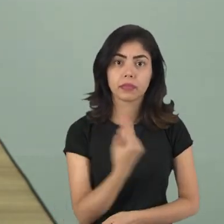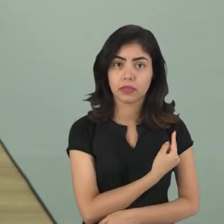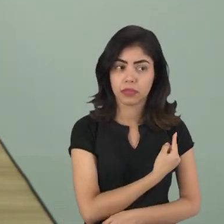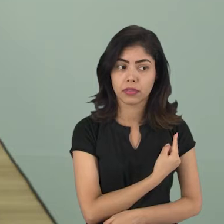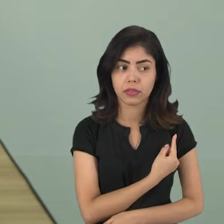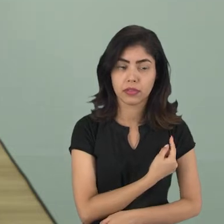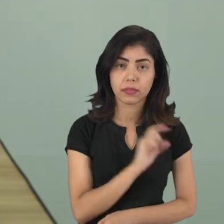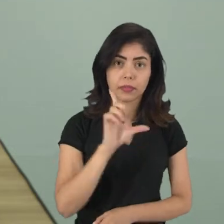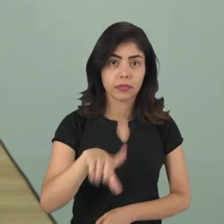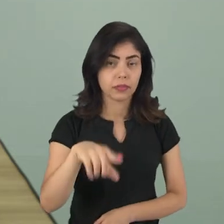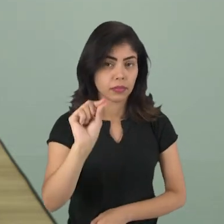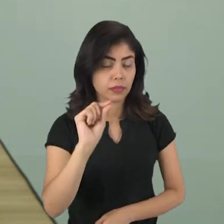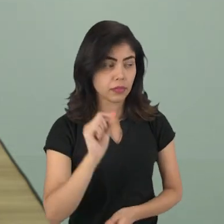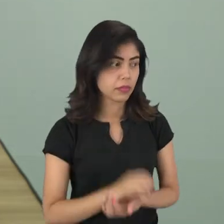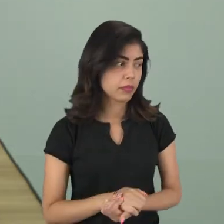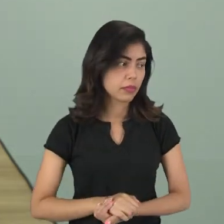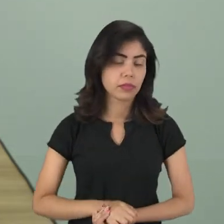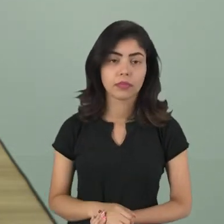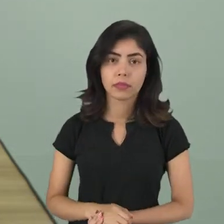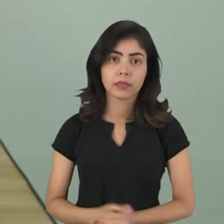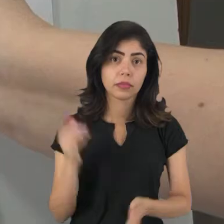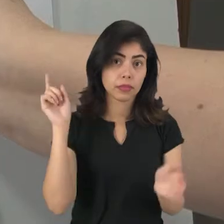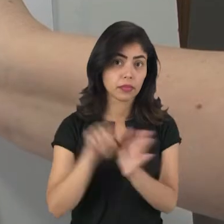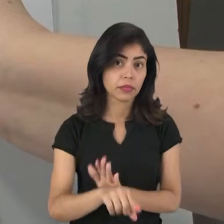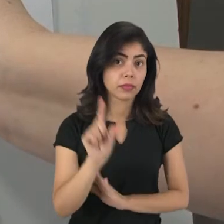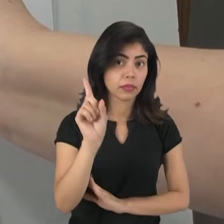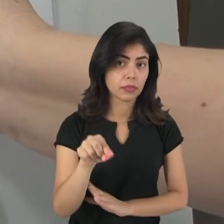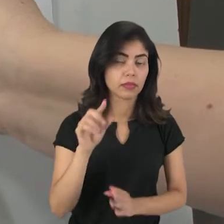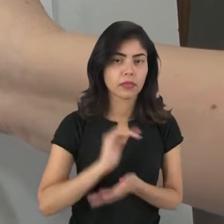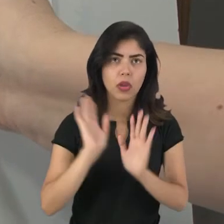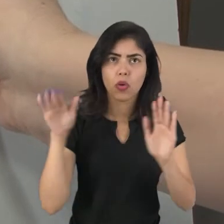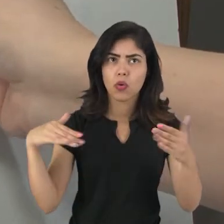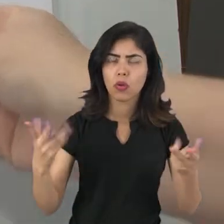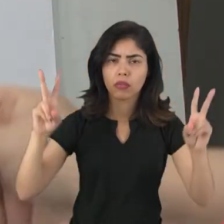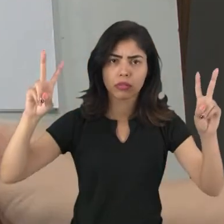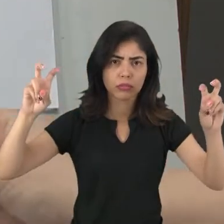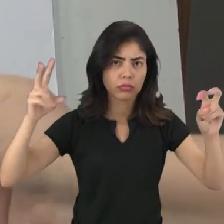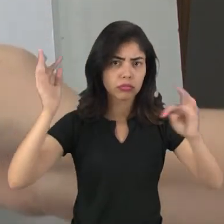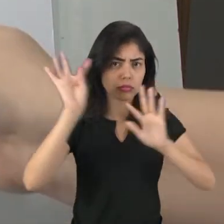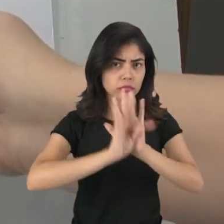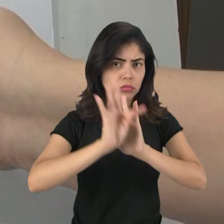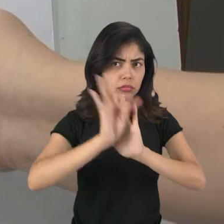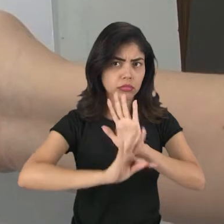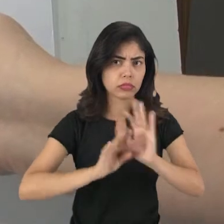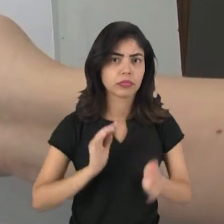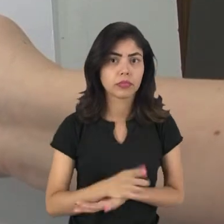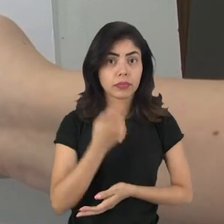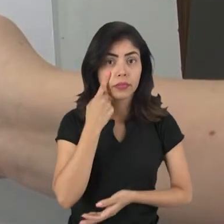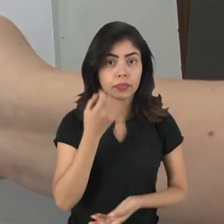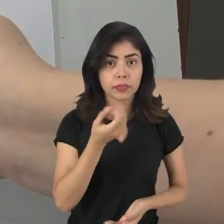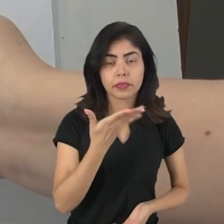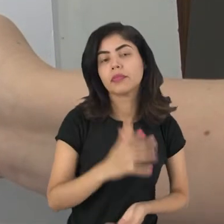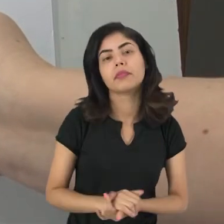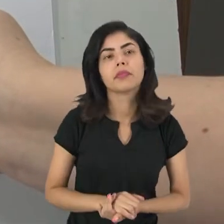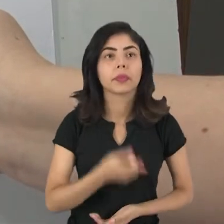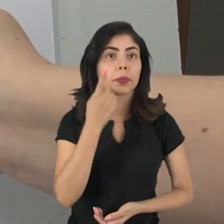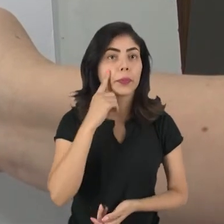desde o Nordeste ao sul do país, tinha a Mata Atlântica. Porém, o que